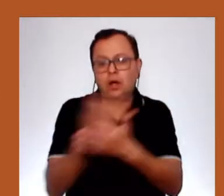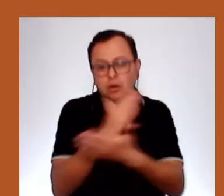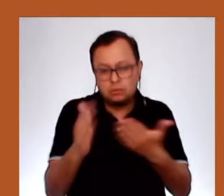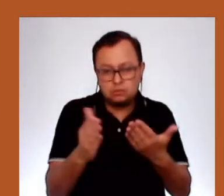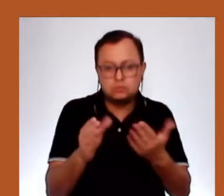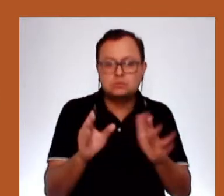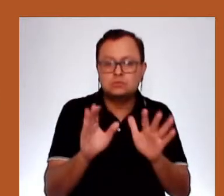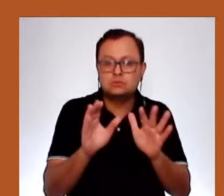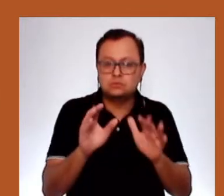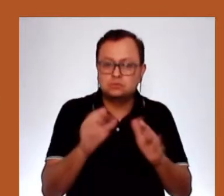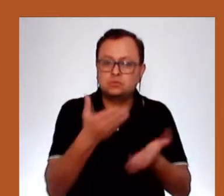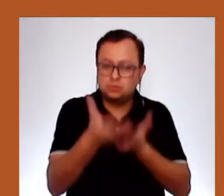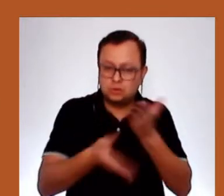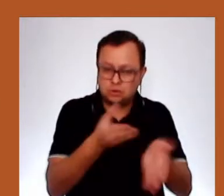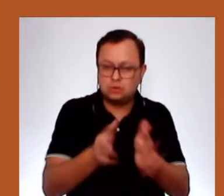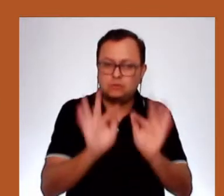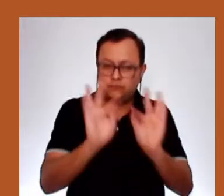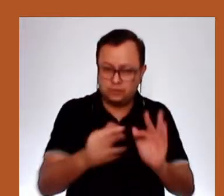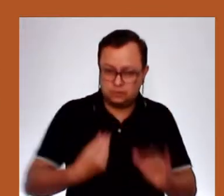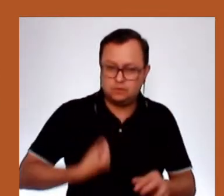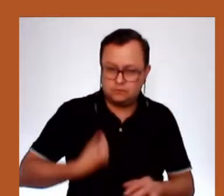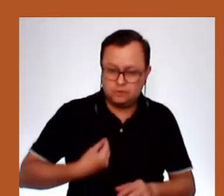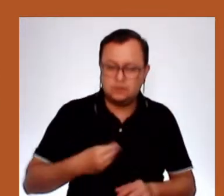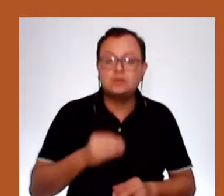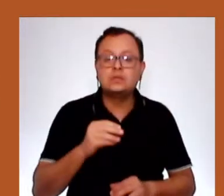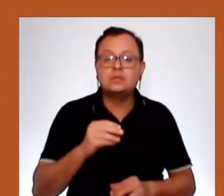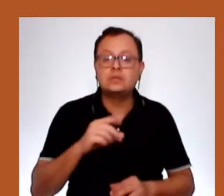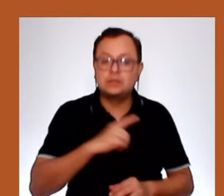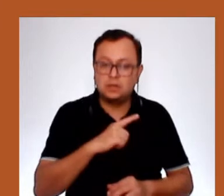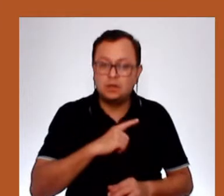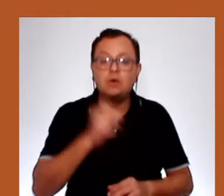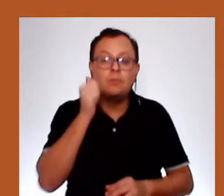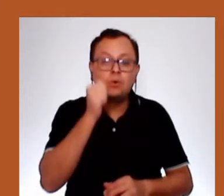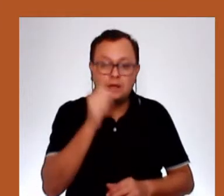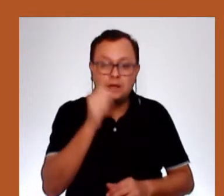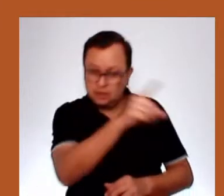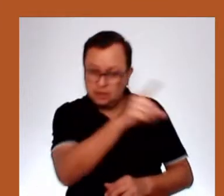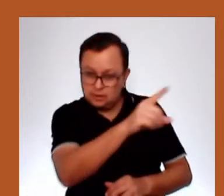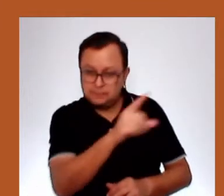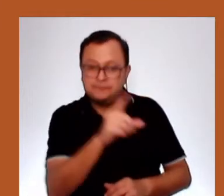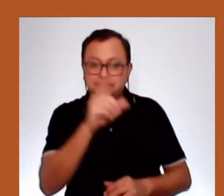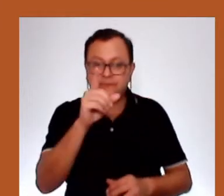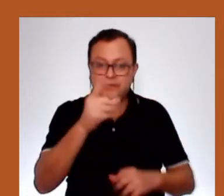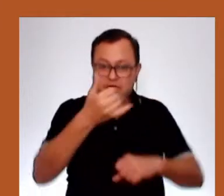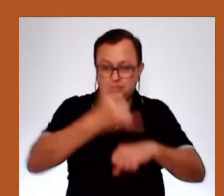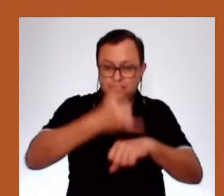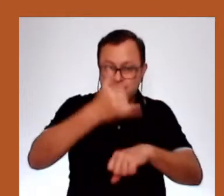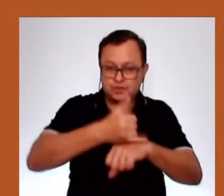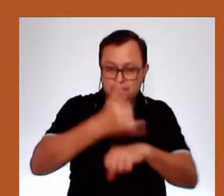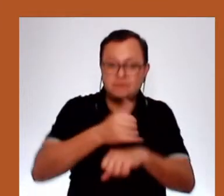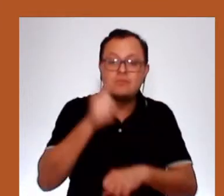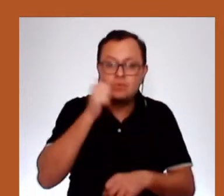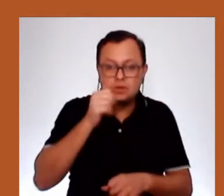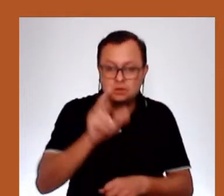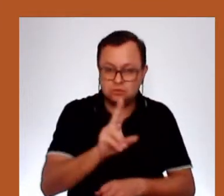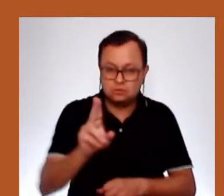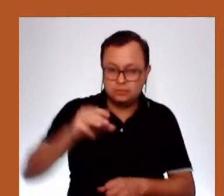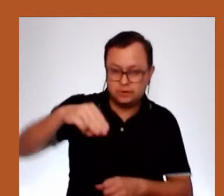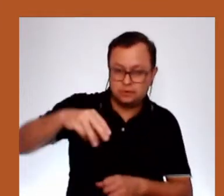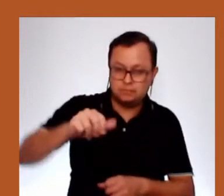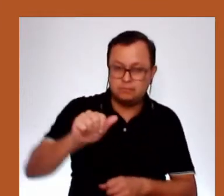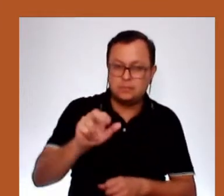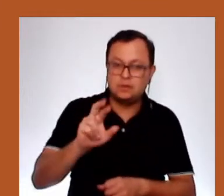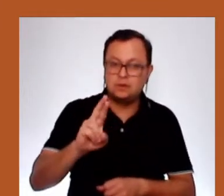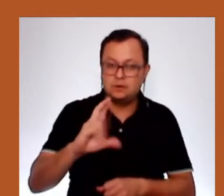Barreto, que foi minha chefe, que é a chefe dos cuidados paliativos de lá, como equipes de cuidados paliativos